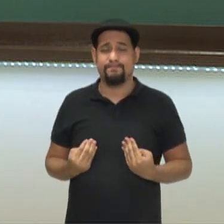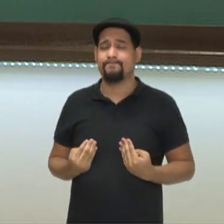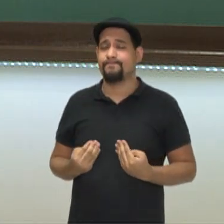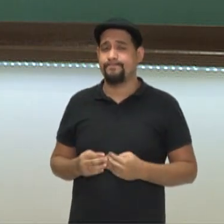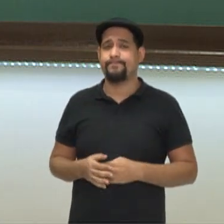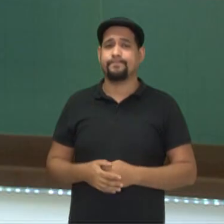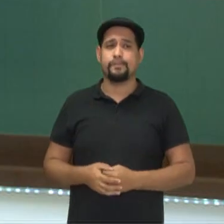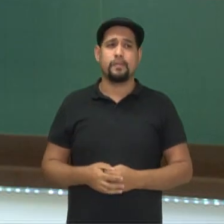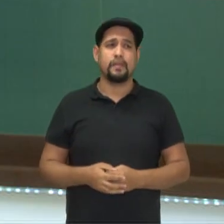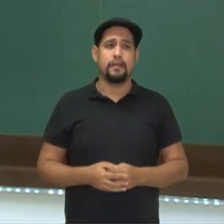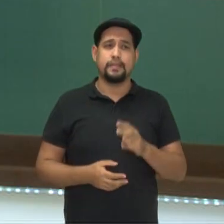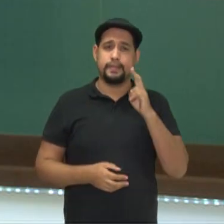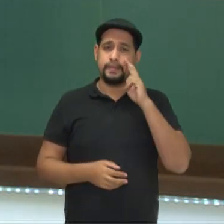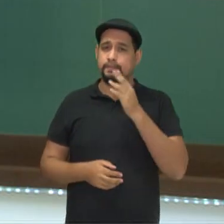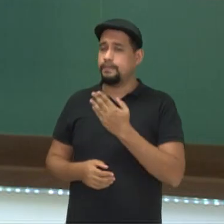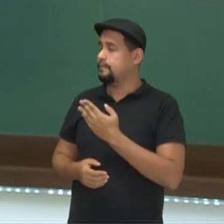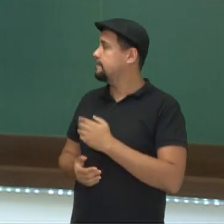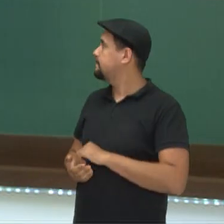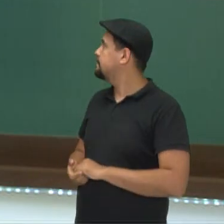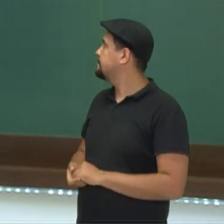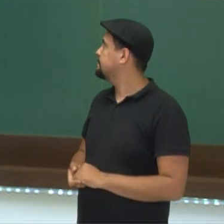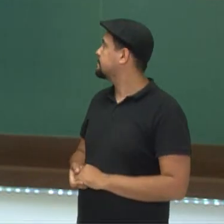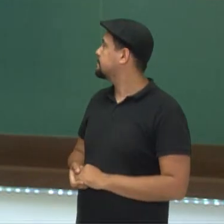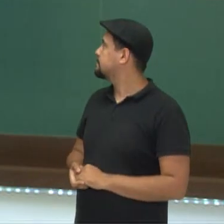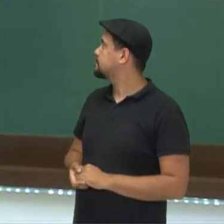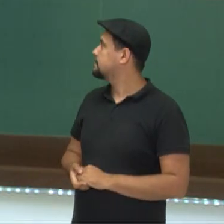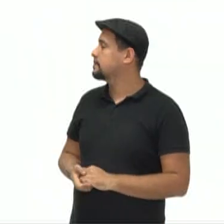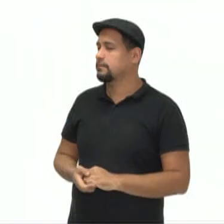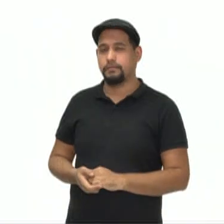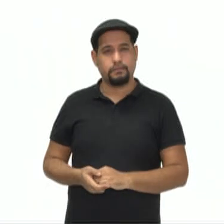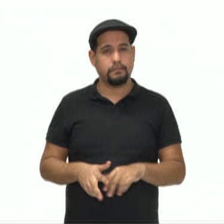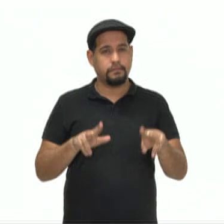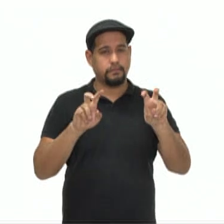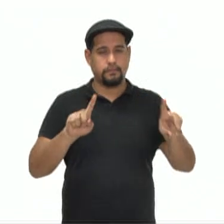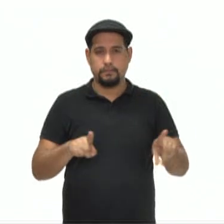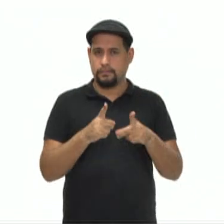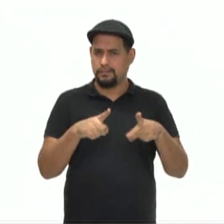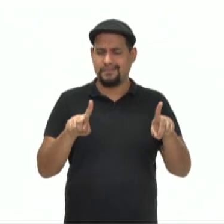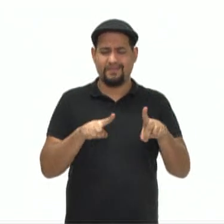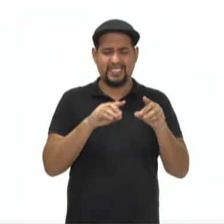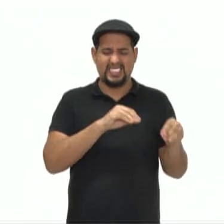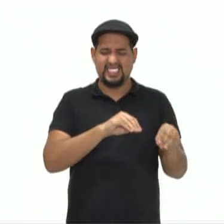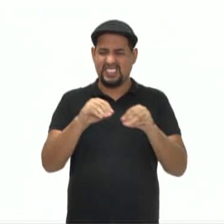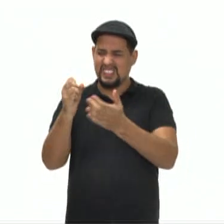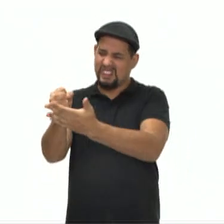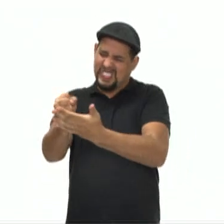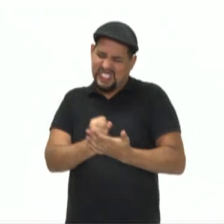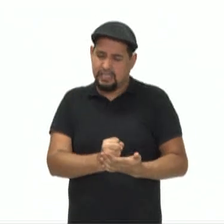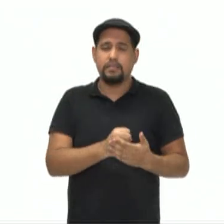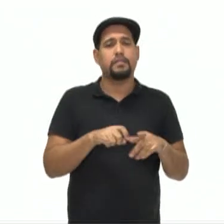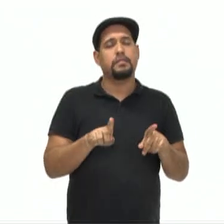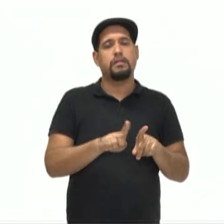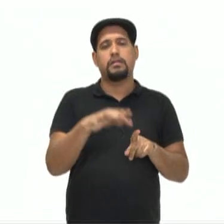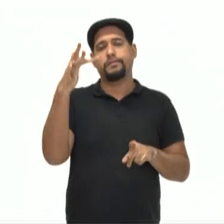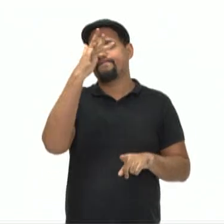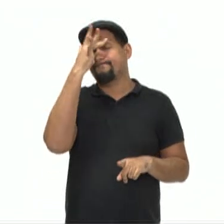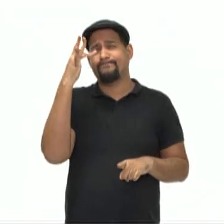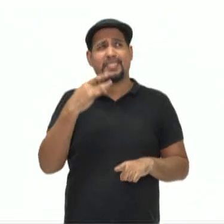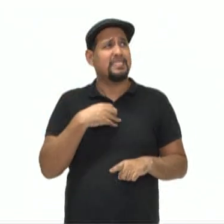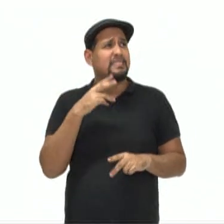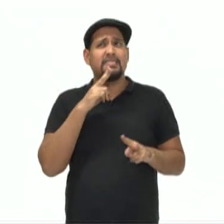olha aqui. De acordo com a letra, né? Migração forçada, quando o indivíduo se